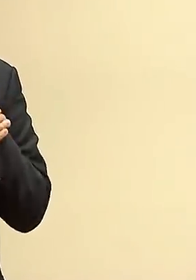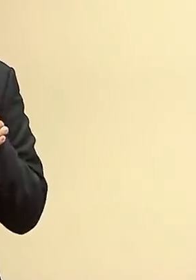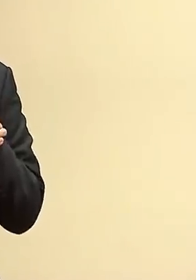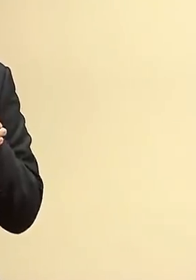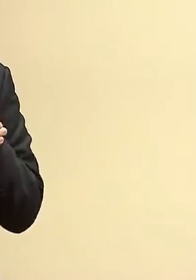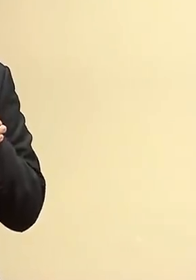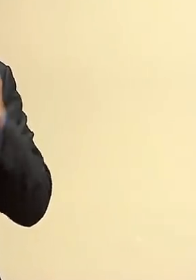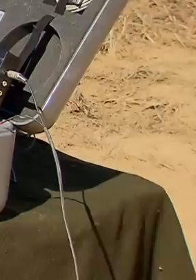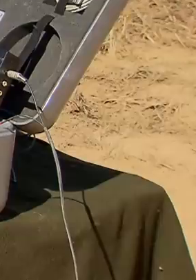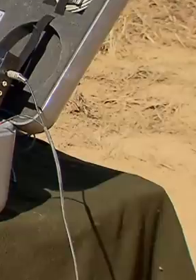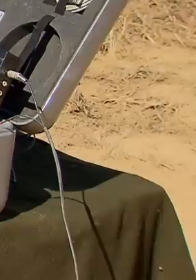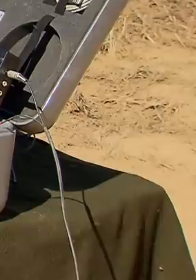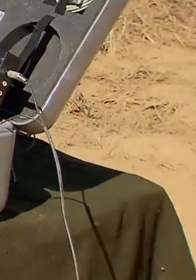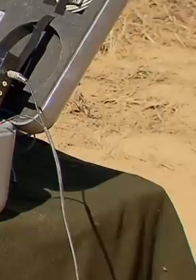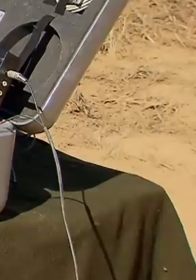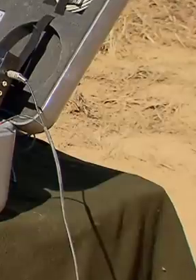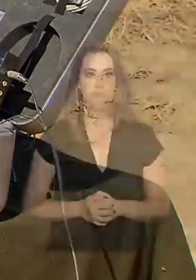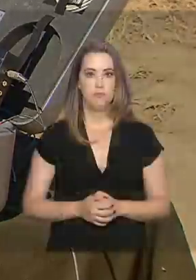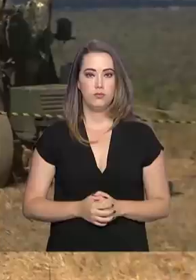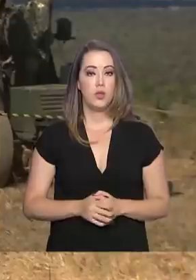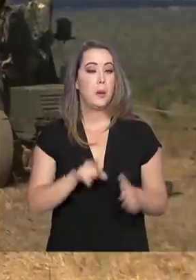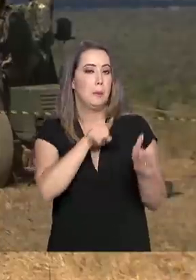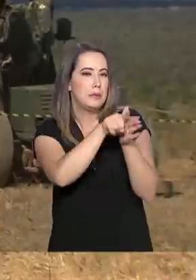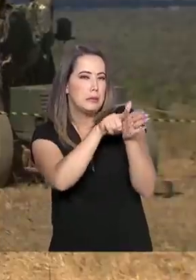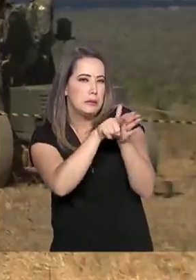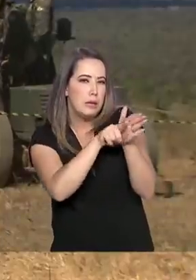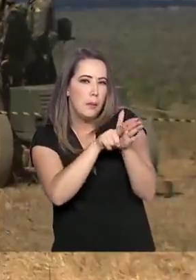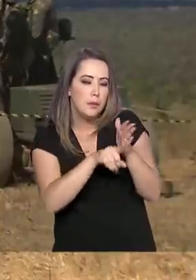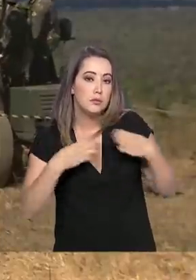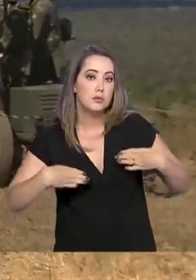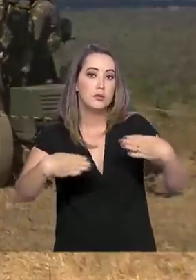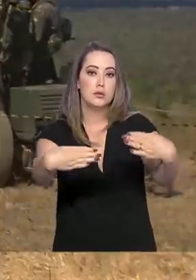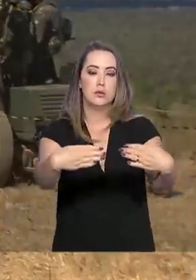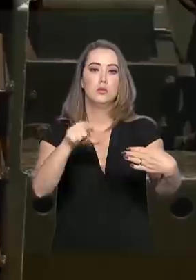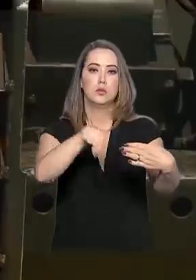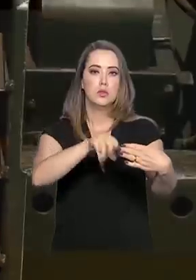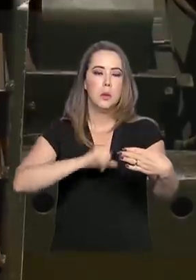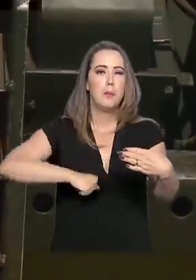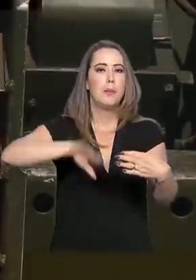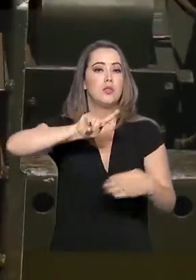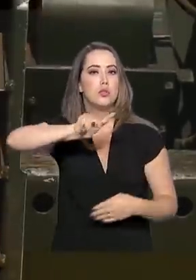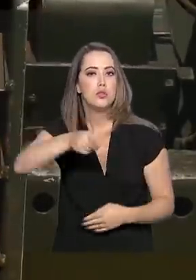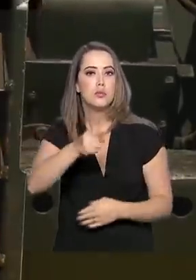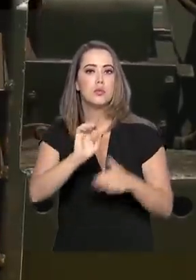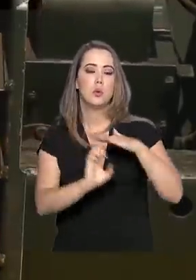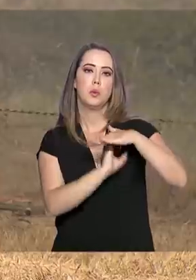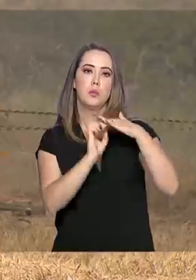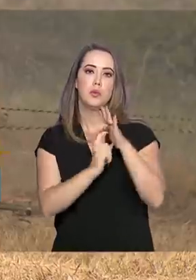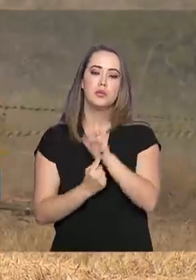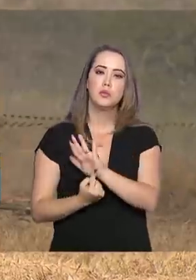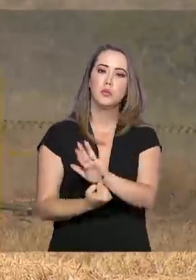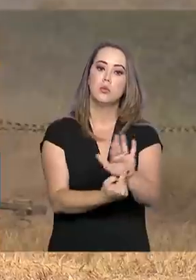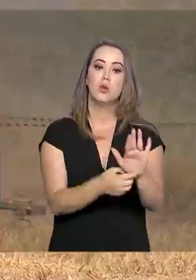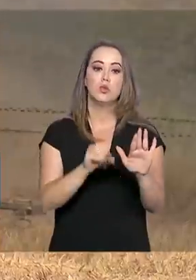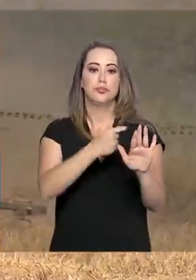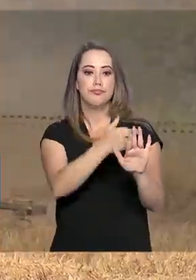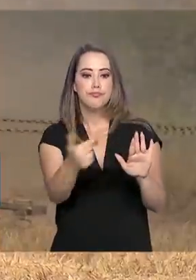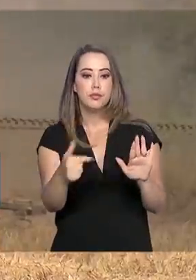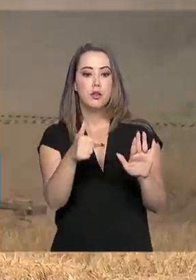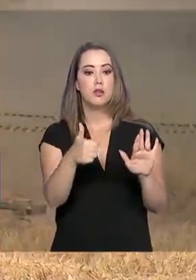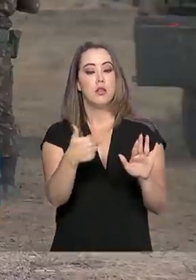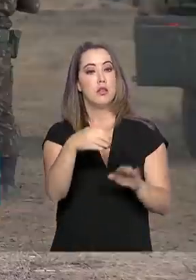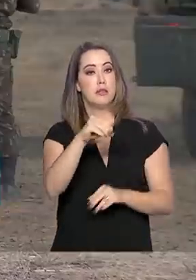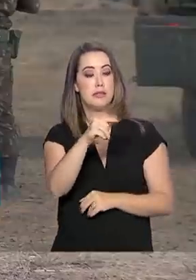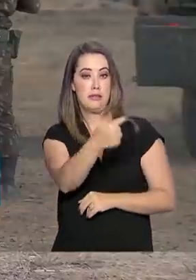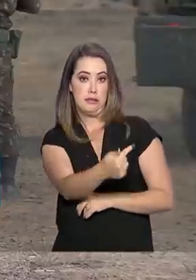nossa soberania. Levantamento do Ministério mostra que mais de mil empresas integram a base industrial. Há 107 que são